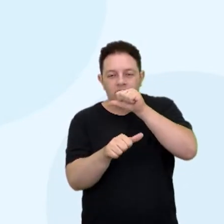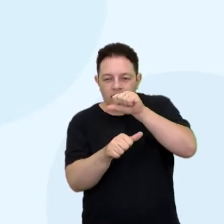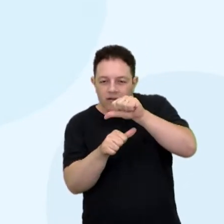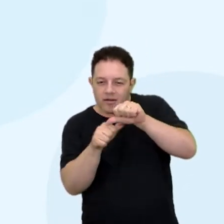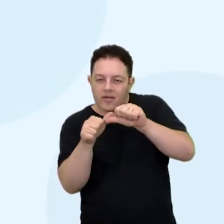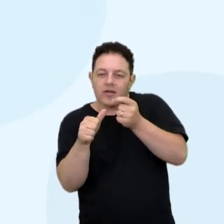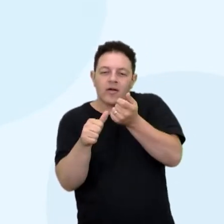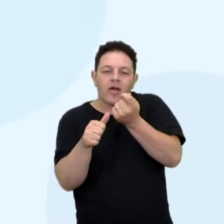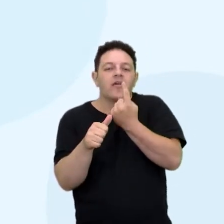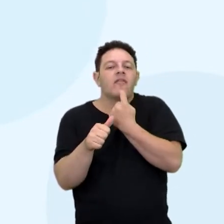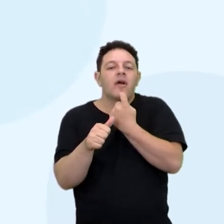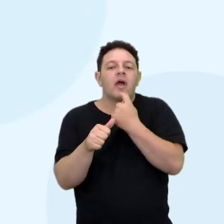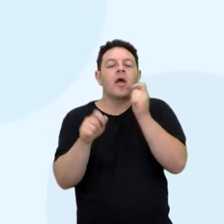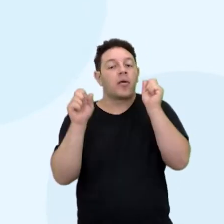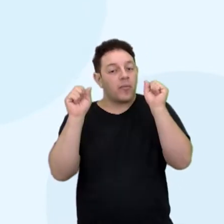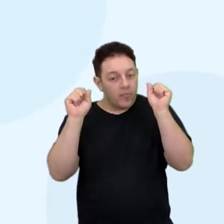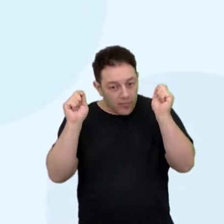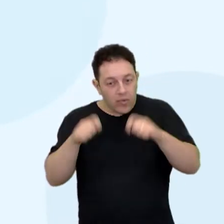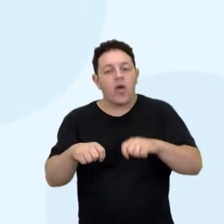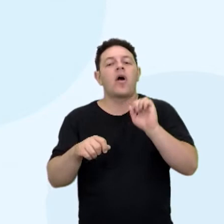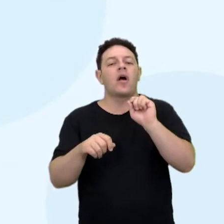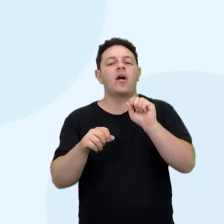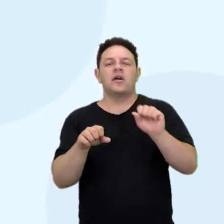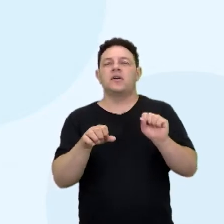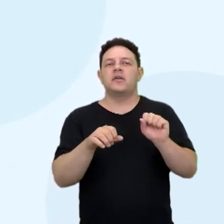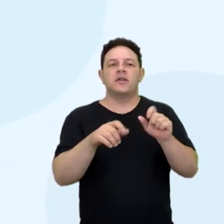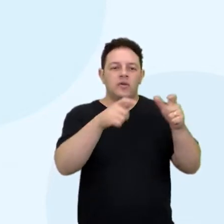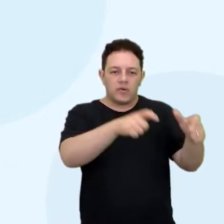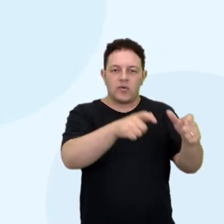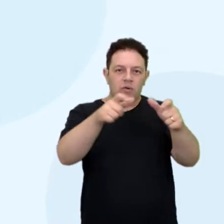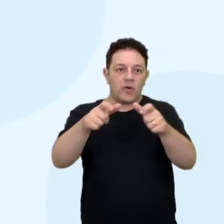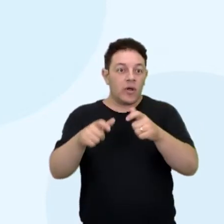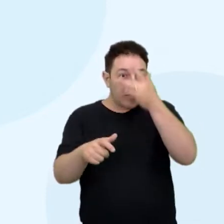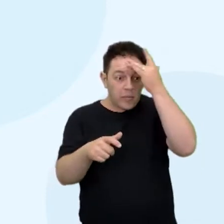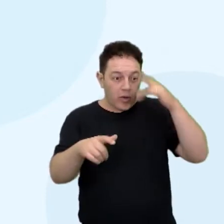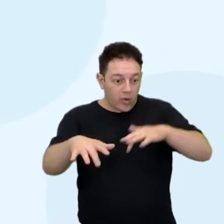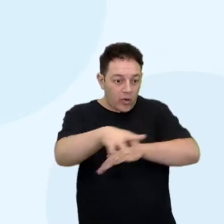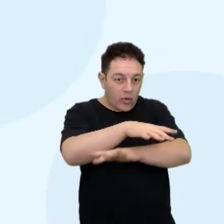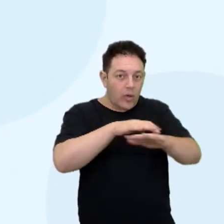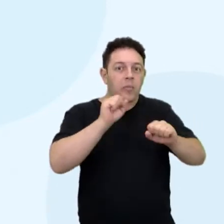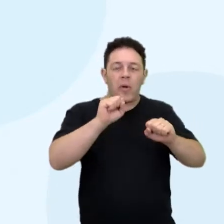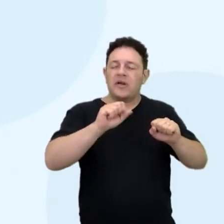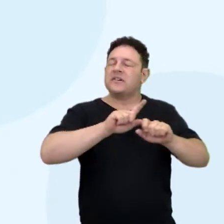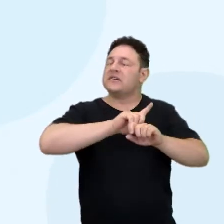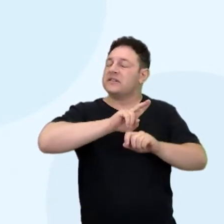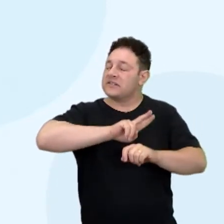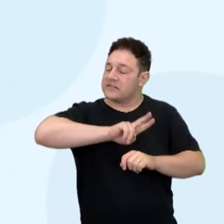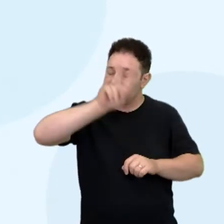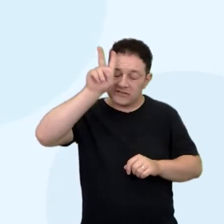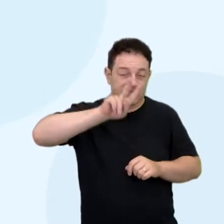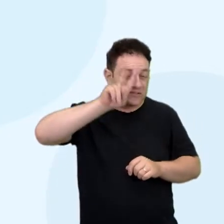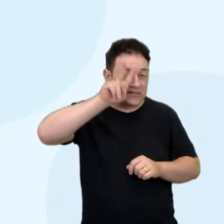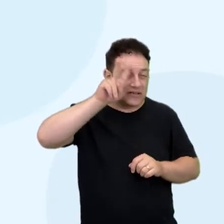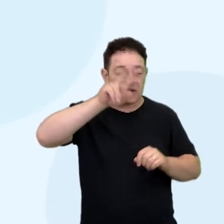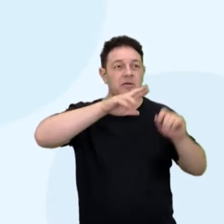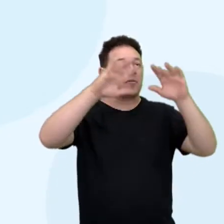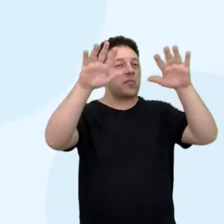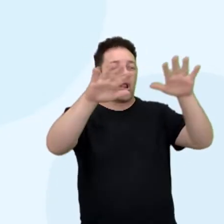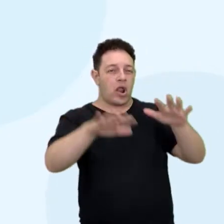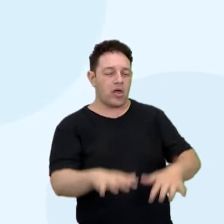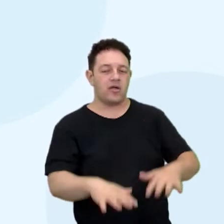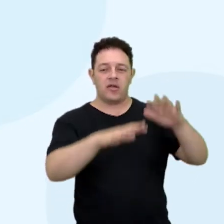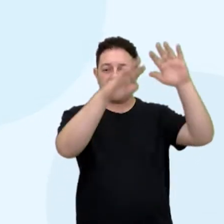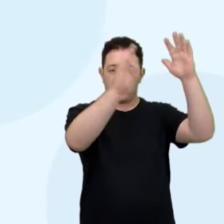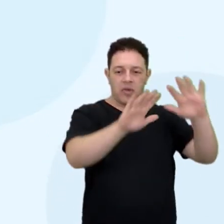vermelho, pode causar danos graves em regiões com muitas pessoas, né, populações, né, regiões bem povoadas